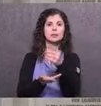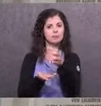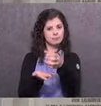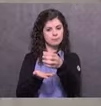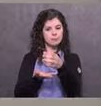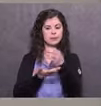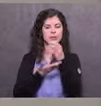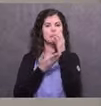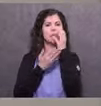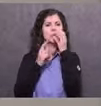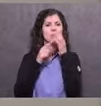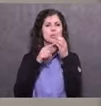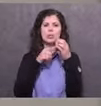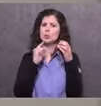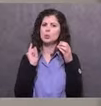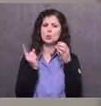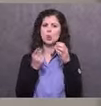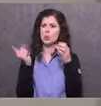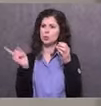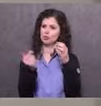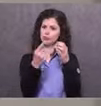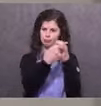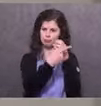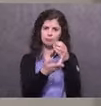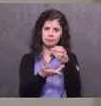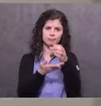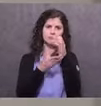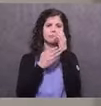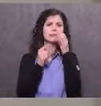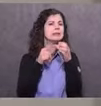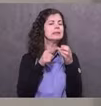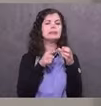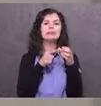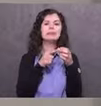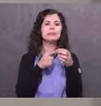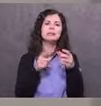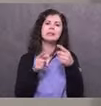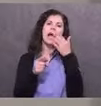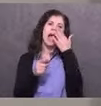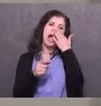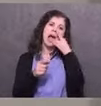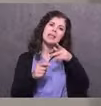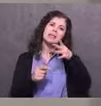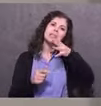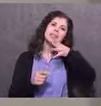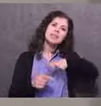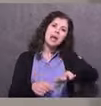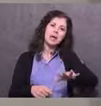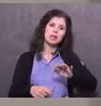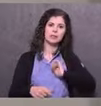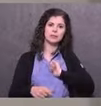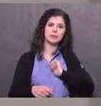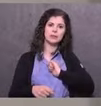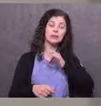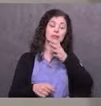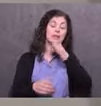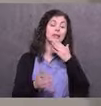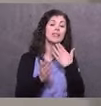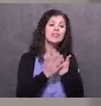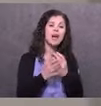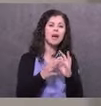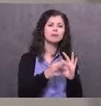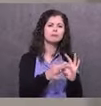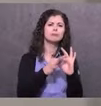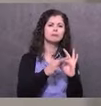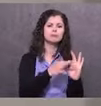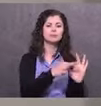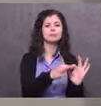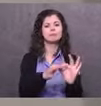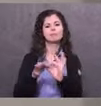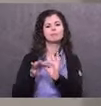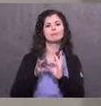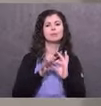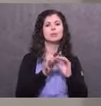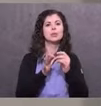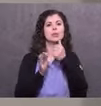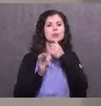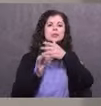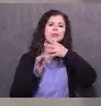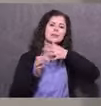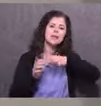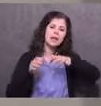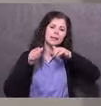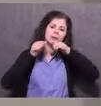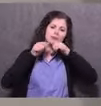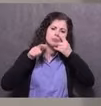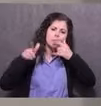dele todos, porque este é o meu sangue, o sangue da aliança, derramado pela